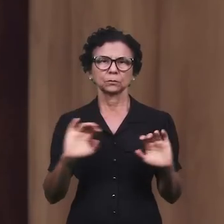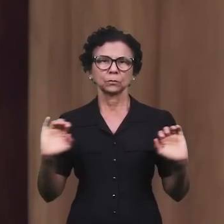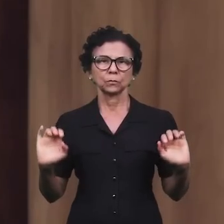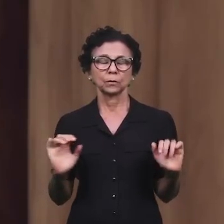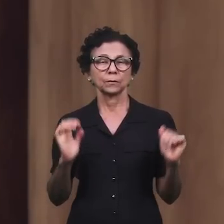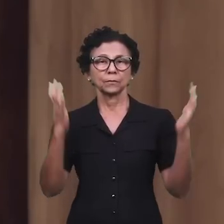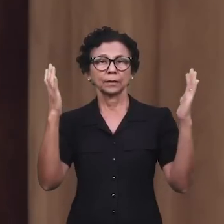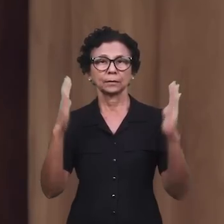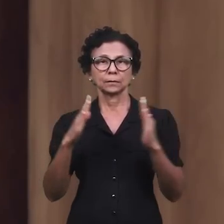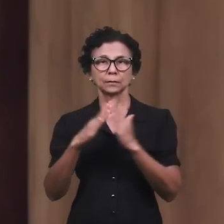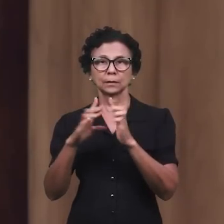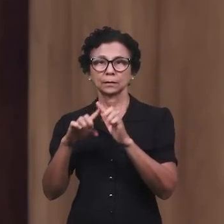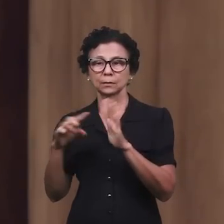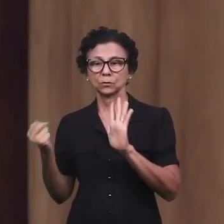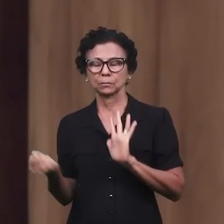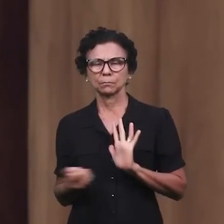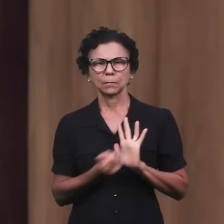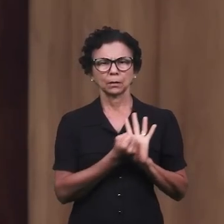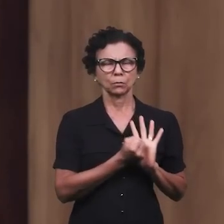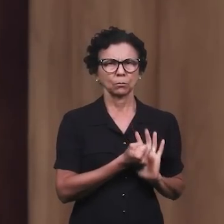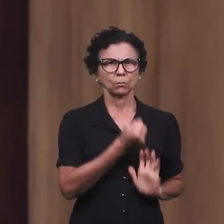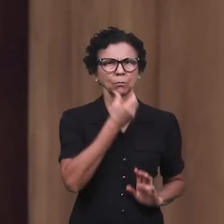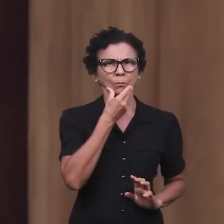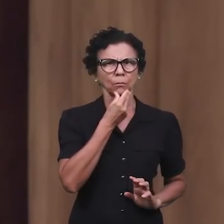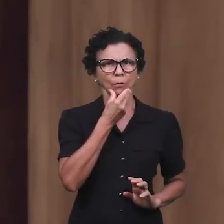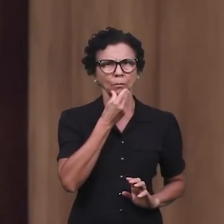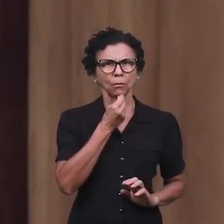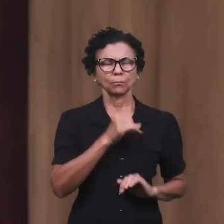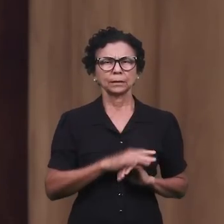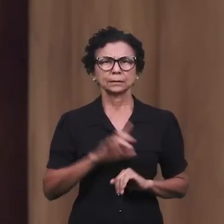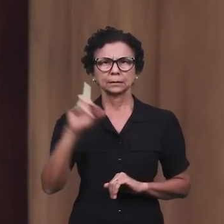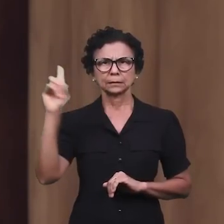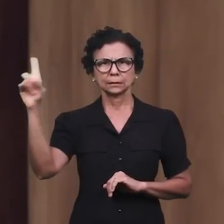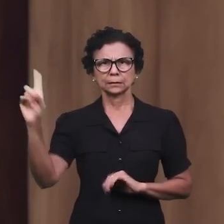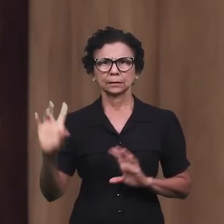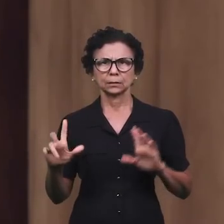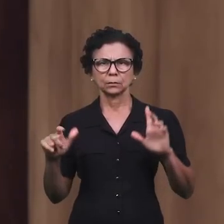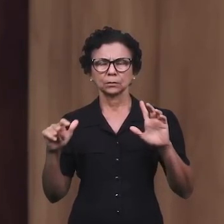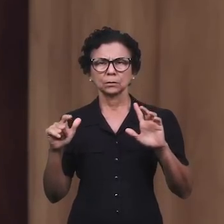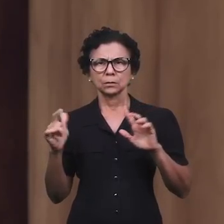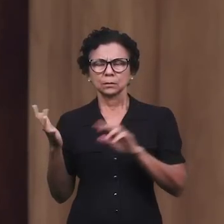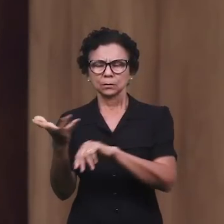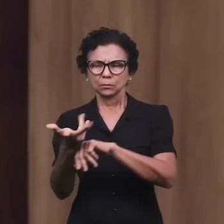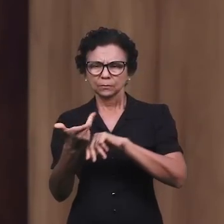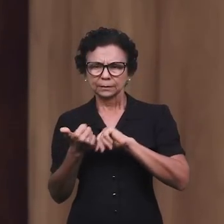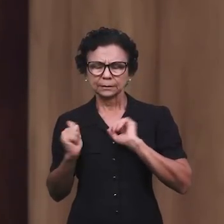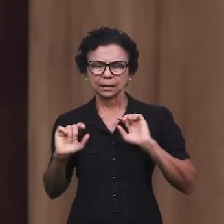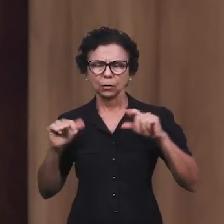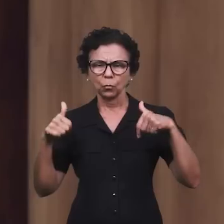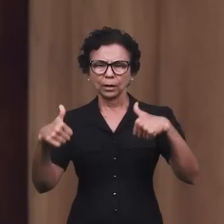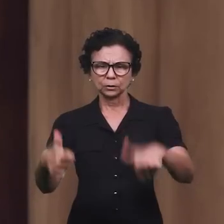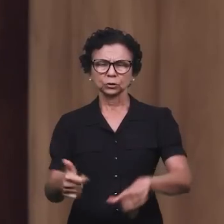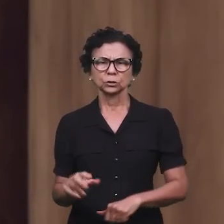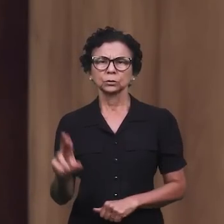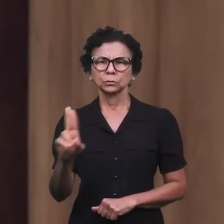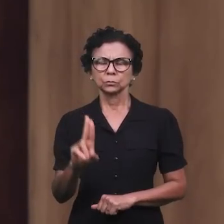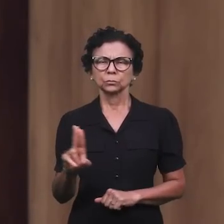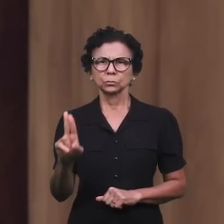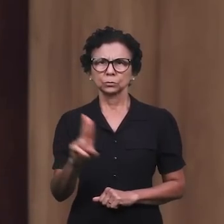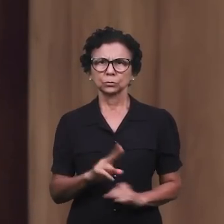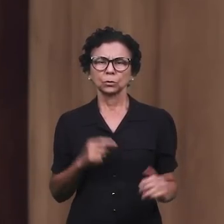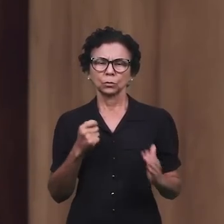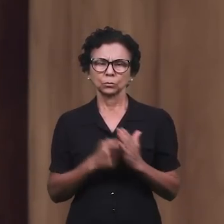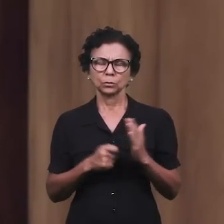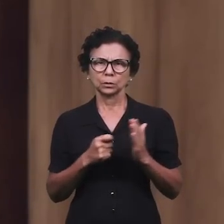da Igreja, como homens que foram movidos pelo Senhor, que lutaram pela prevalência e essência da Bíblia, a Palavra